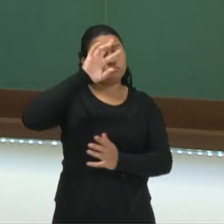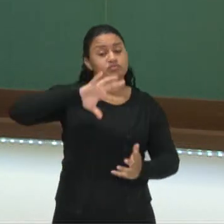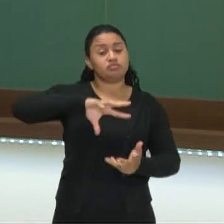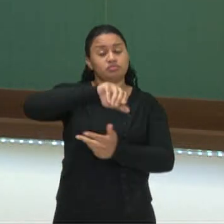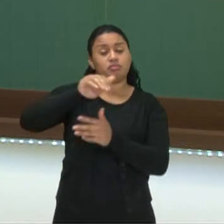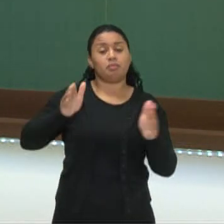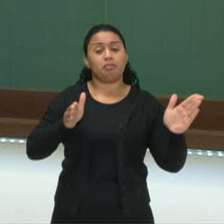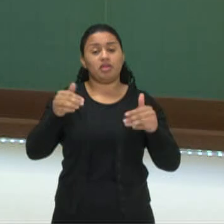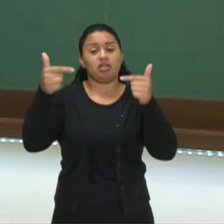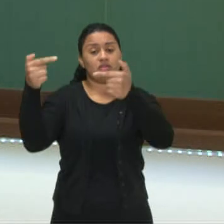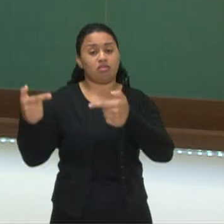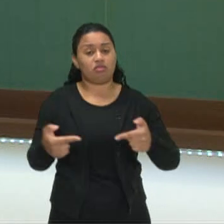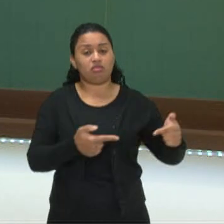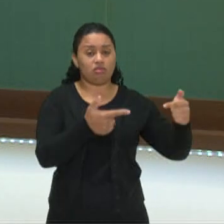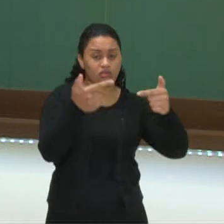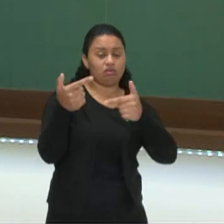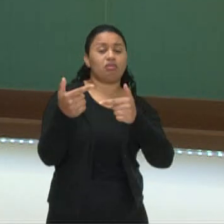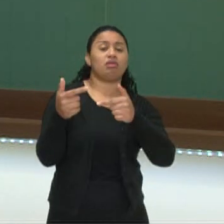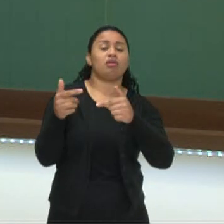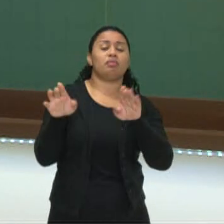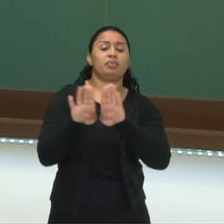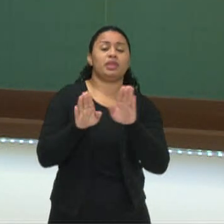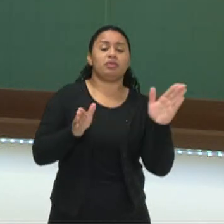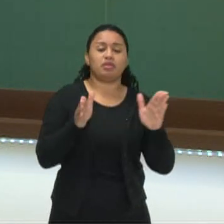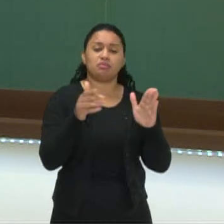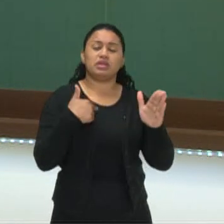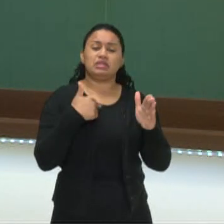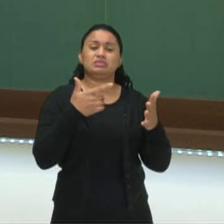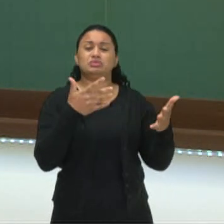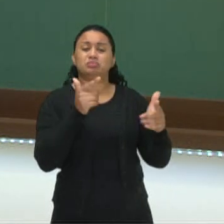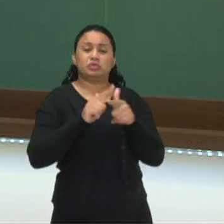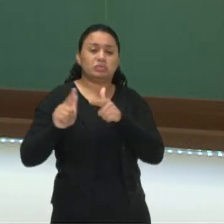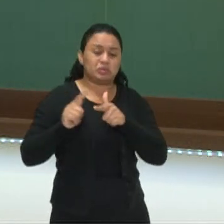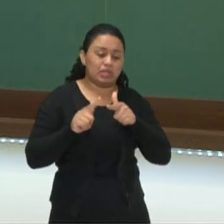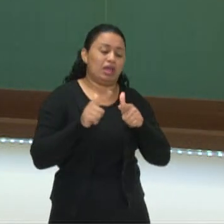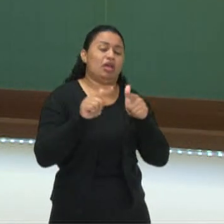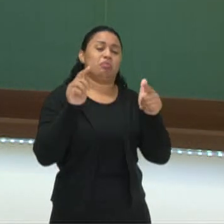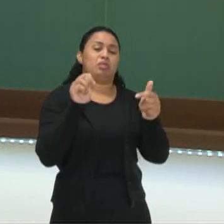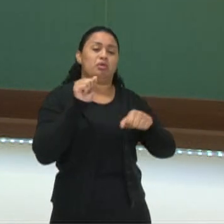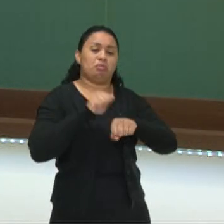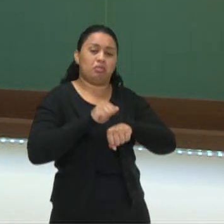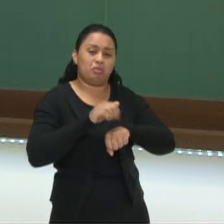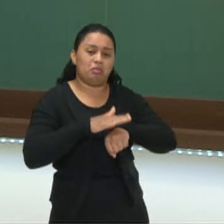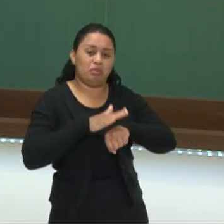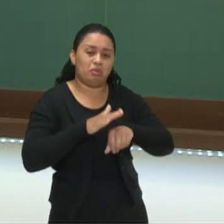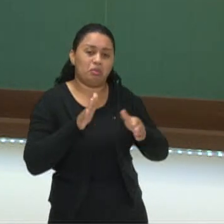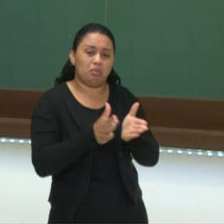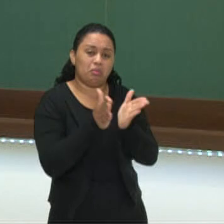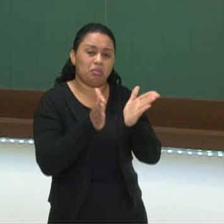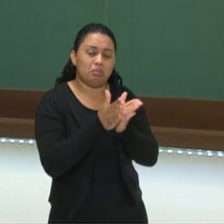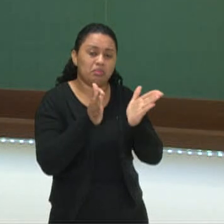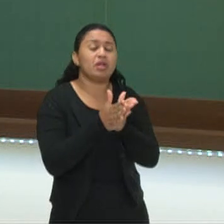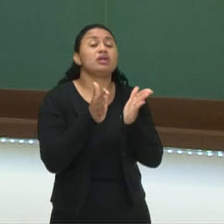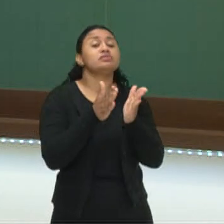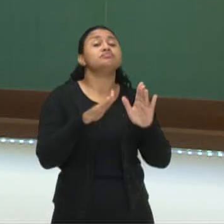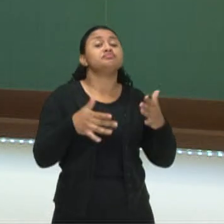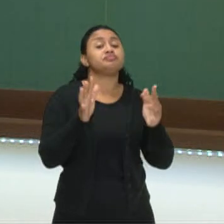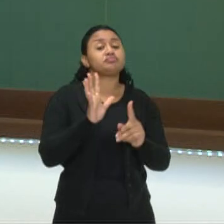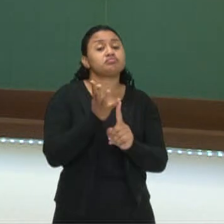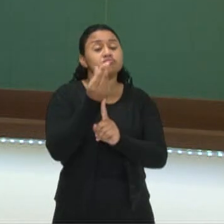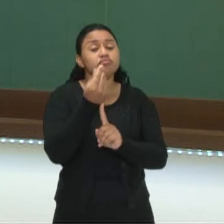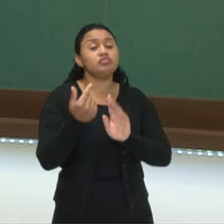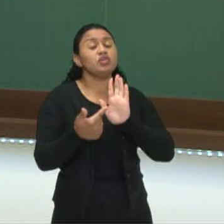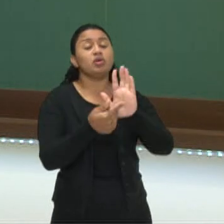época de guerra, está tendo uma época de muita recessão, está tendo muita pobreza, muita destruição, e a arte vinha trazer exatamente